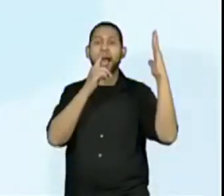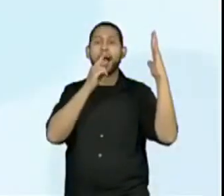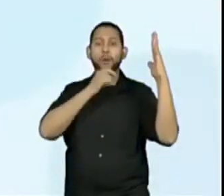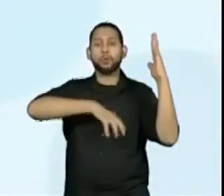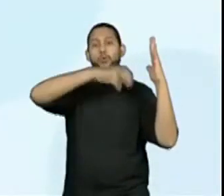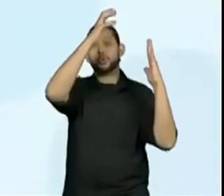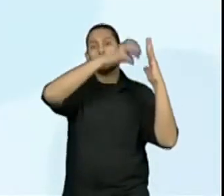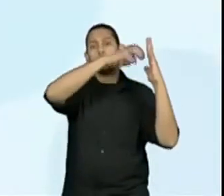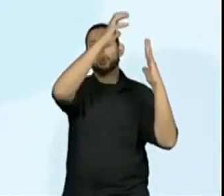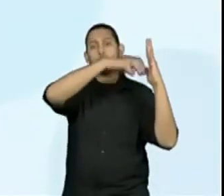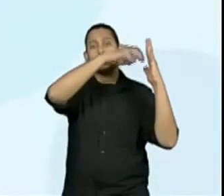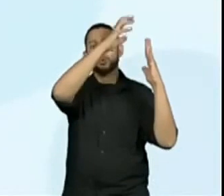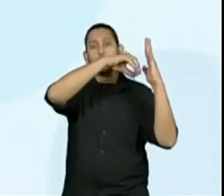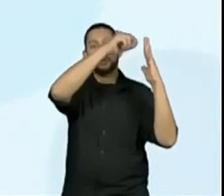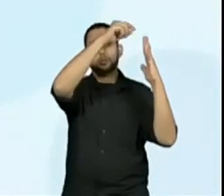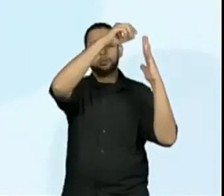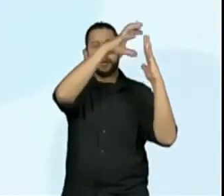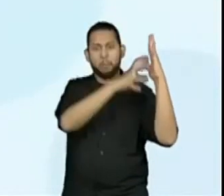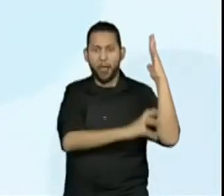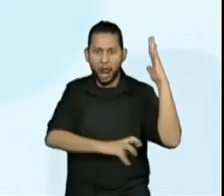a vazão.